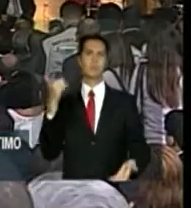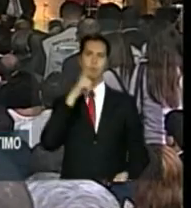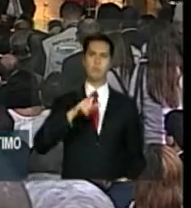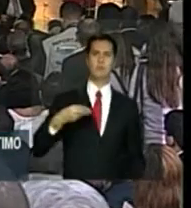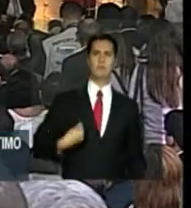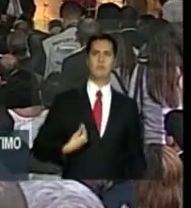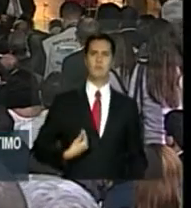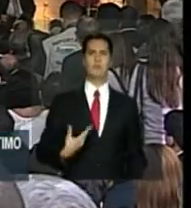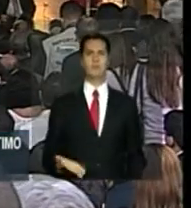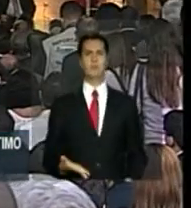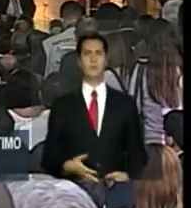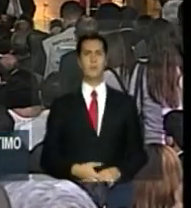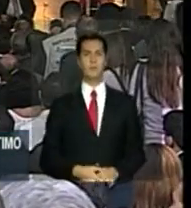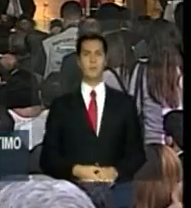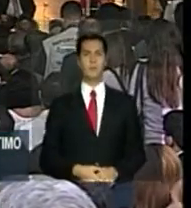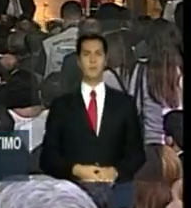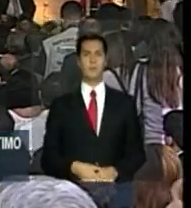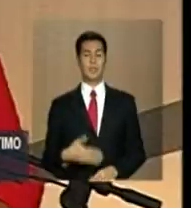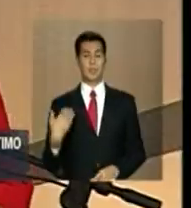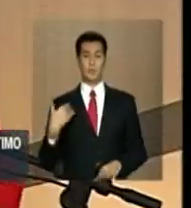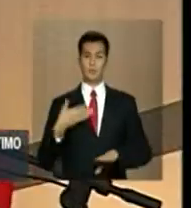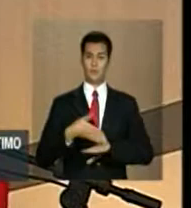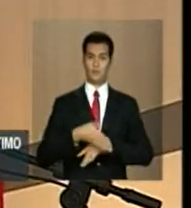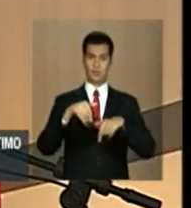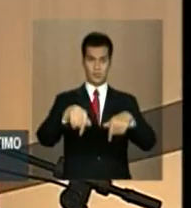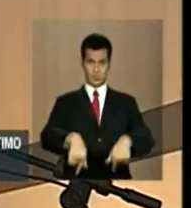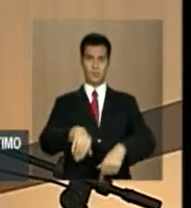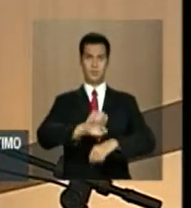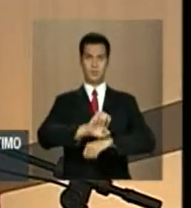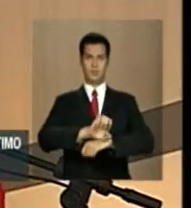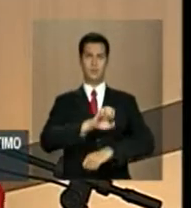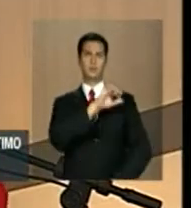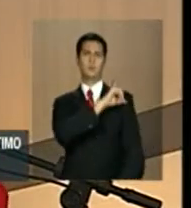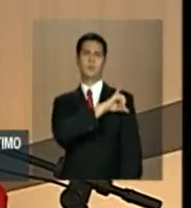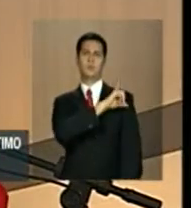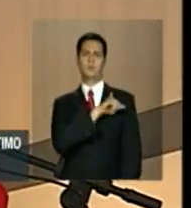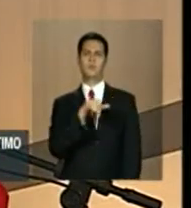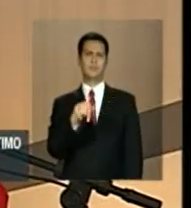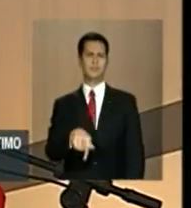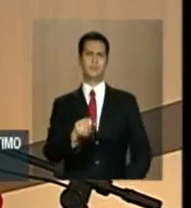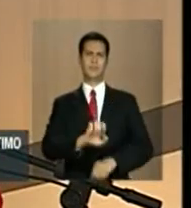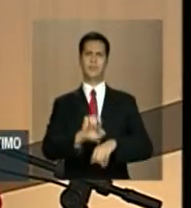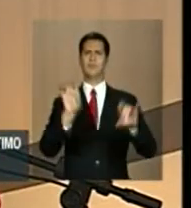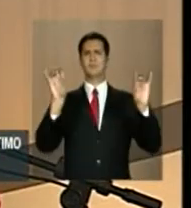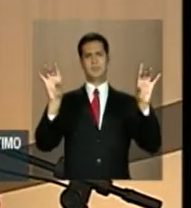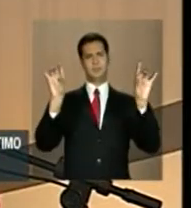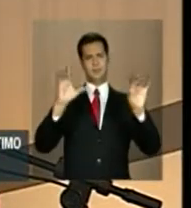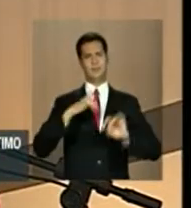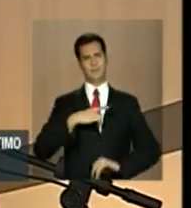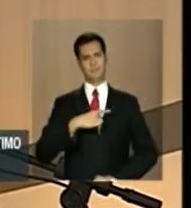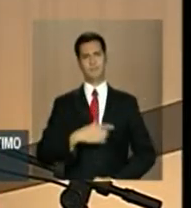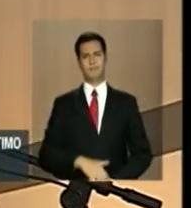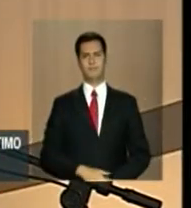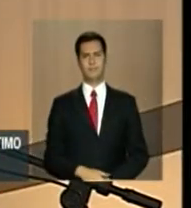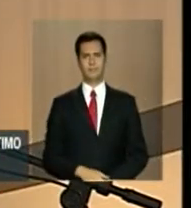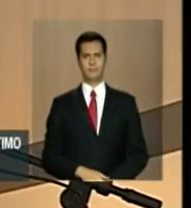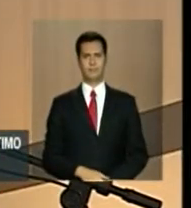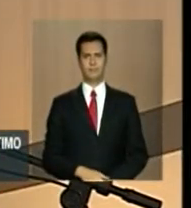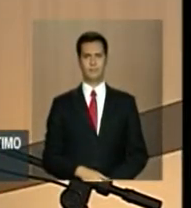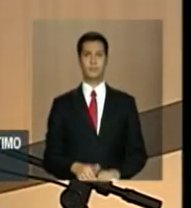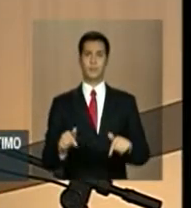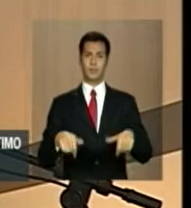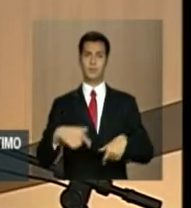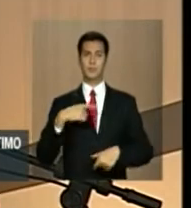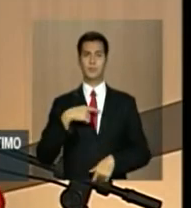E eu estou aqui num estado muito especial. Eu estou aqui num estado que tem, na indústria